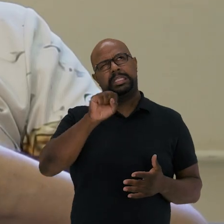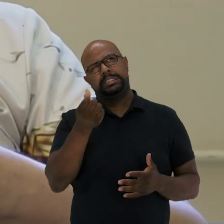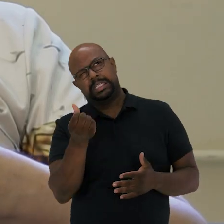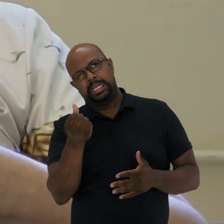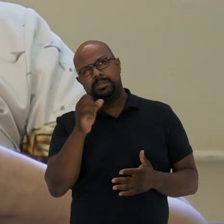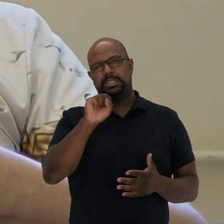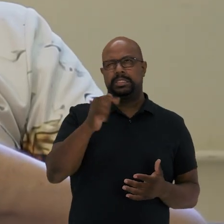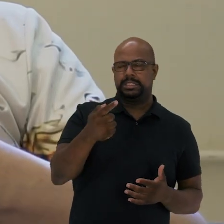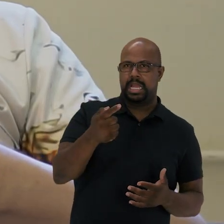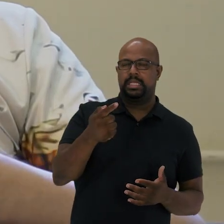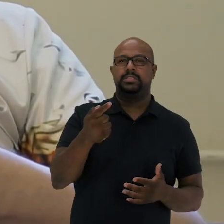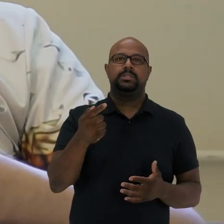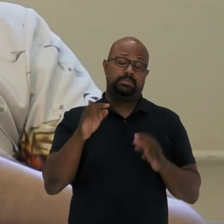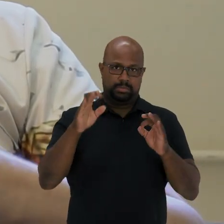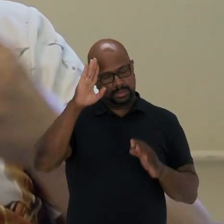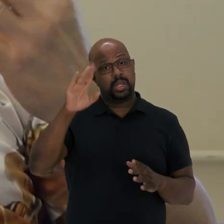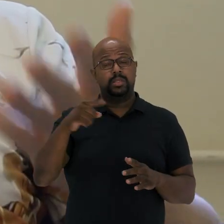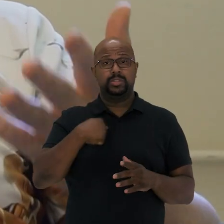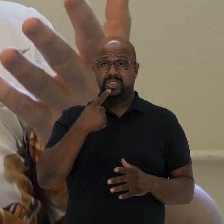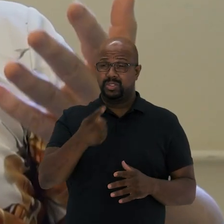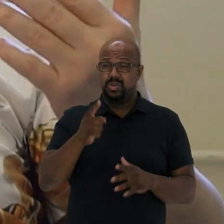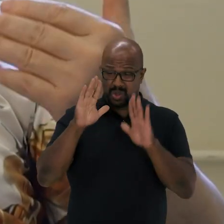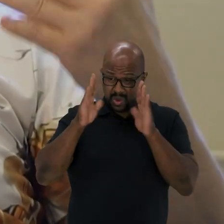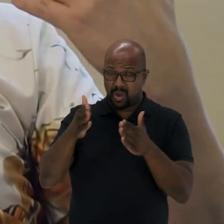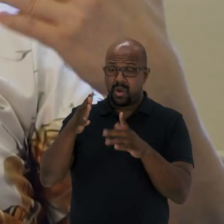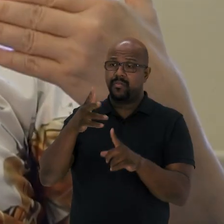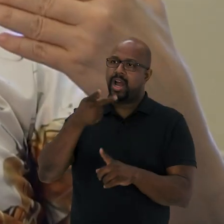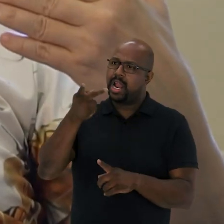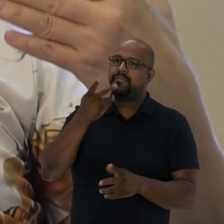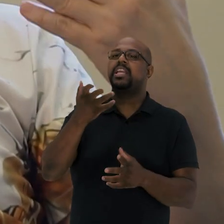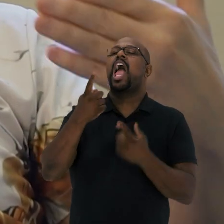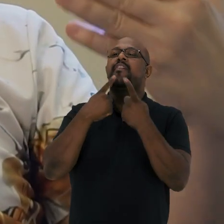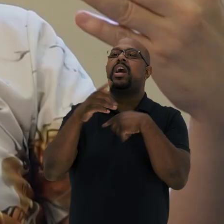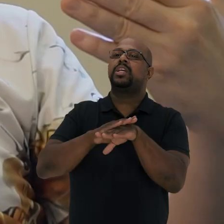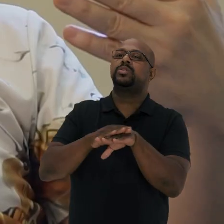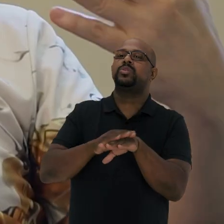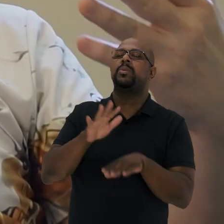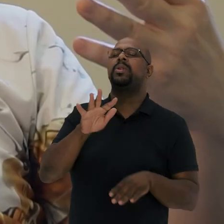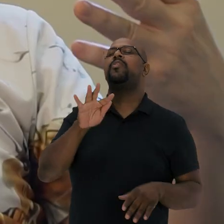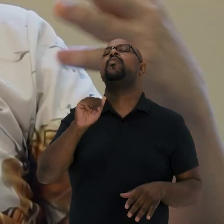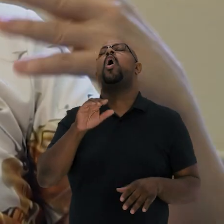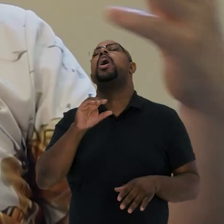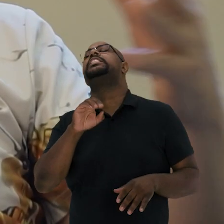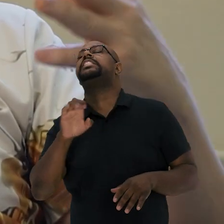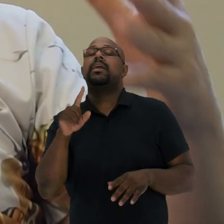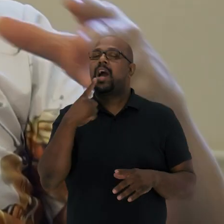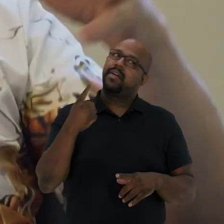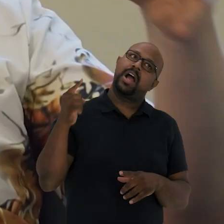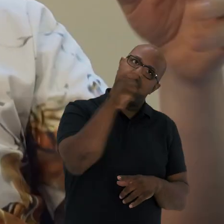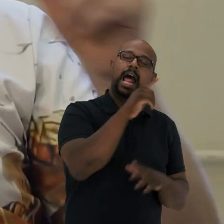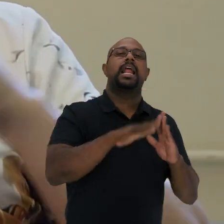para 87 sobretudo, eu te digo que o foco, quando tu falava, tu quer falar sobre fósforo, eu preciso saber do